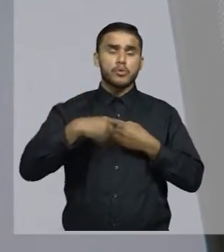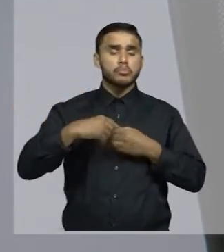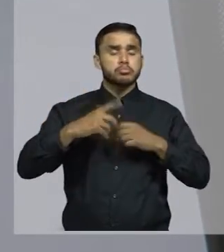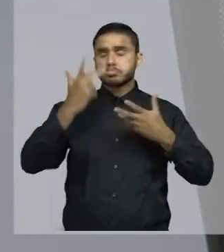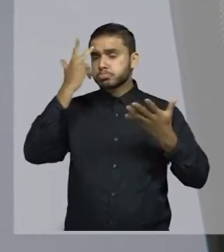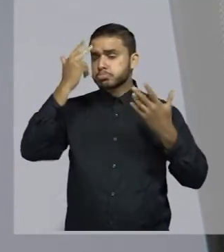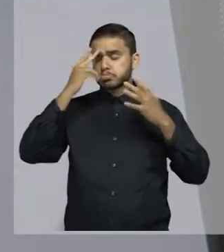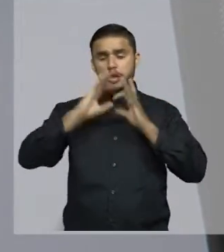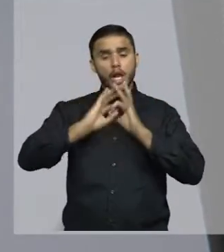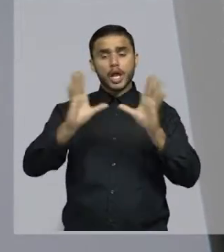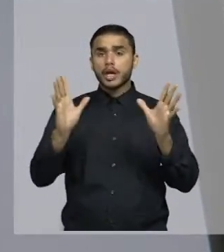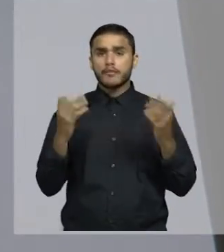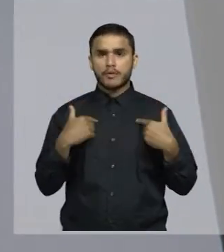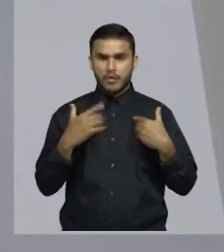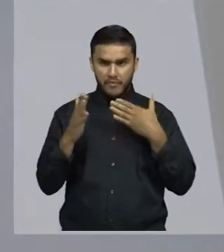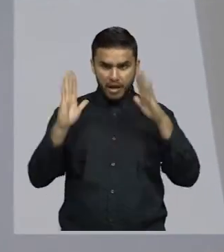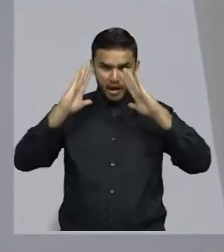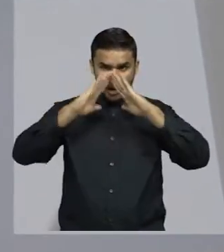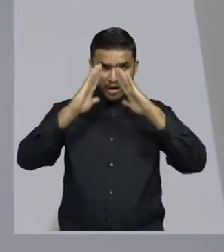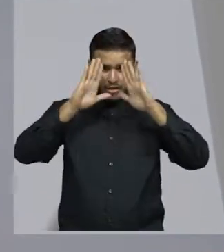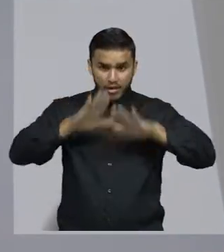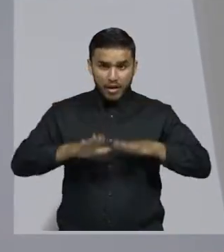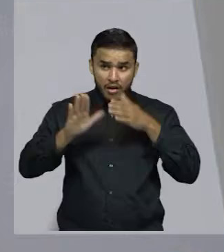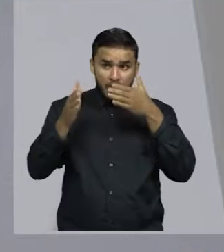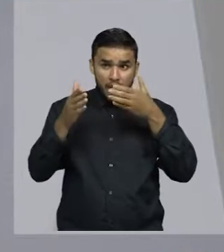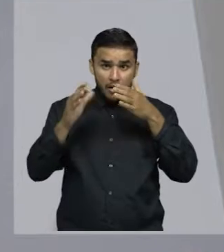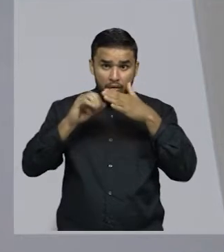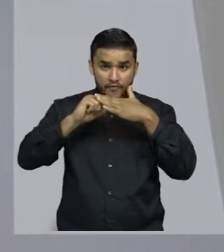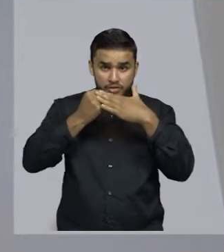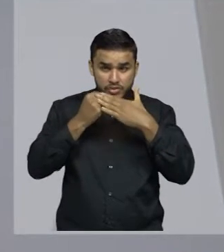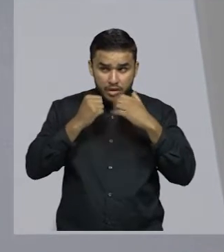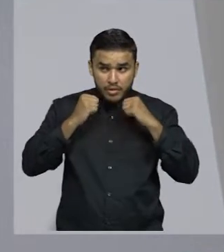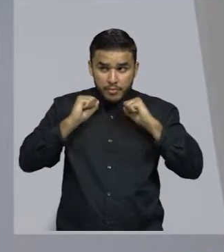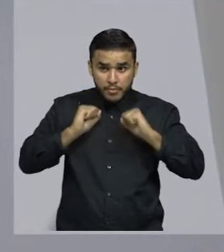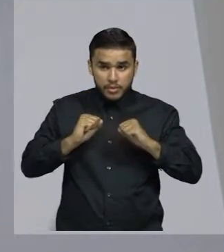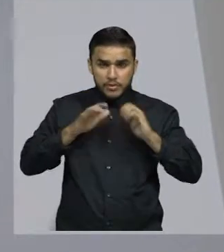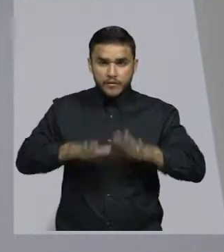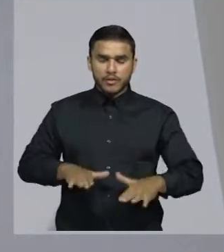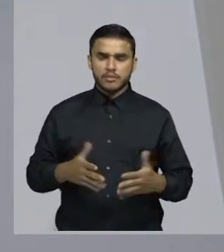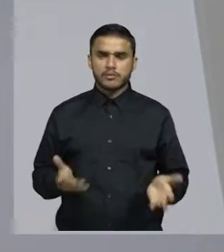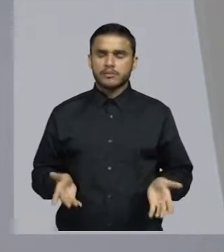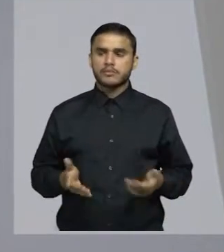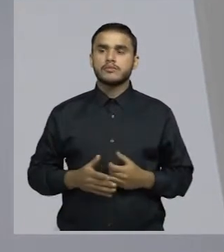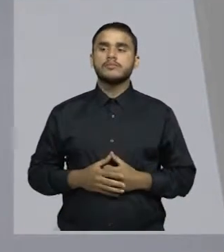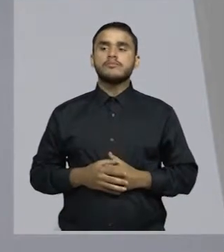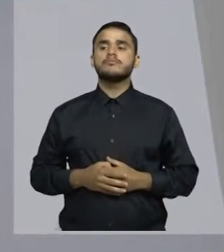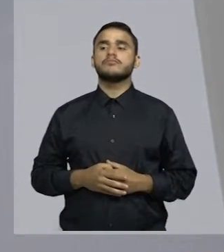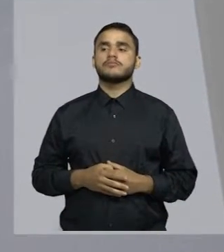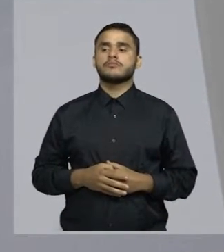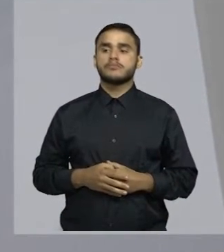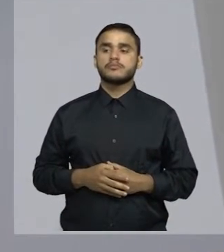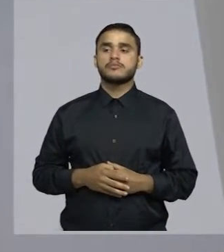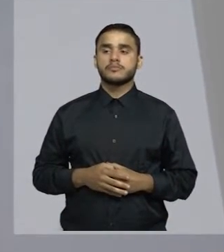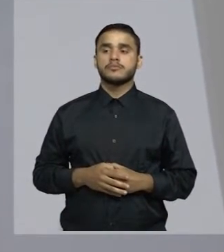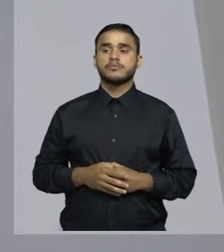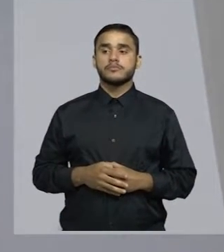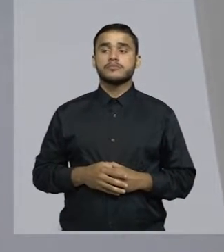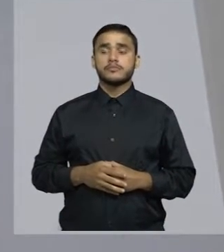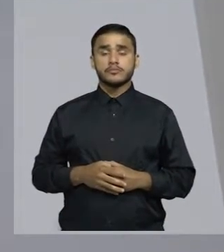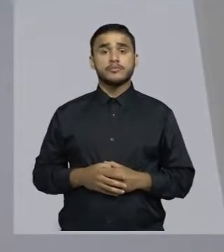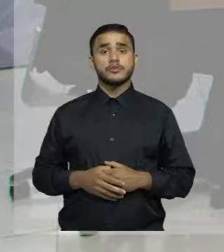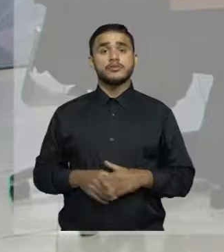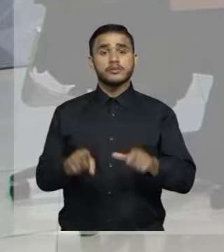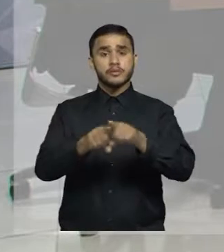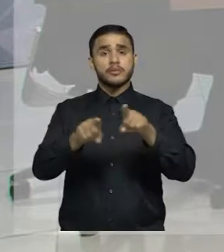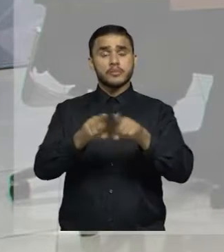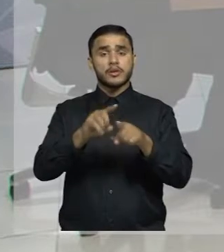vezes a gente entra, o próprio policial, muitas vezes, nem percebe, quer dizer, ele está cerceado desse direito de ir e vir.